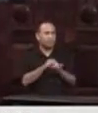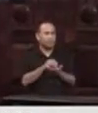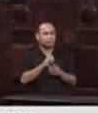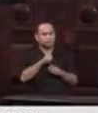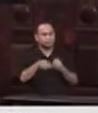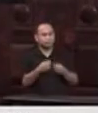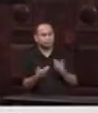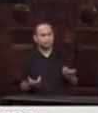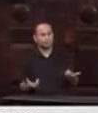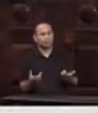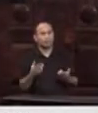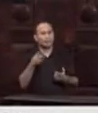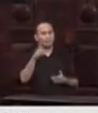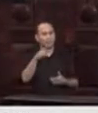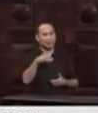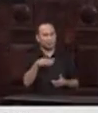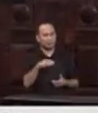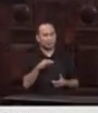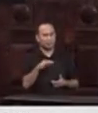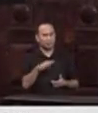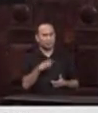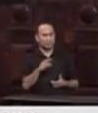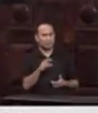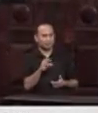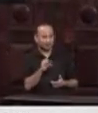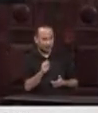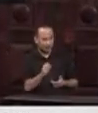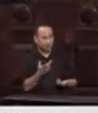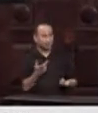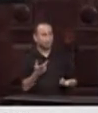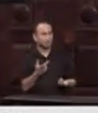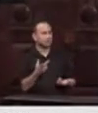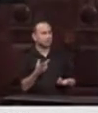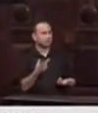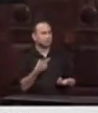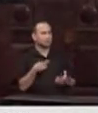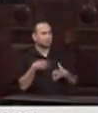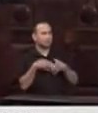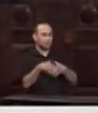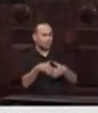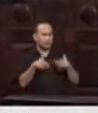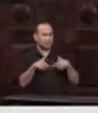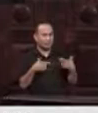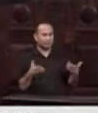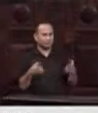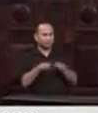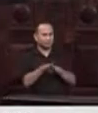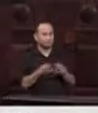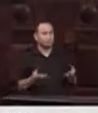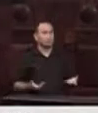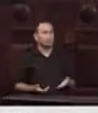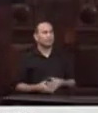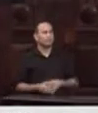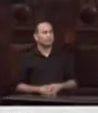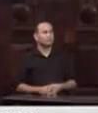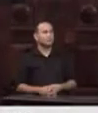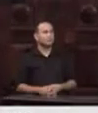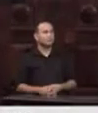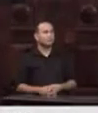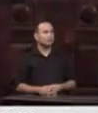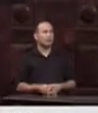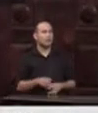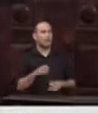pela Petrobras, risco de fechamento, com postos de trabalho sendo fechados, desaquecimento da